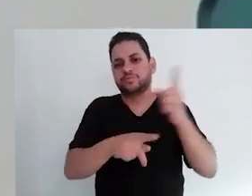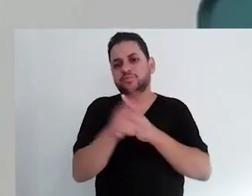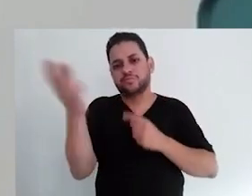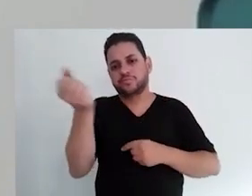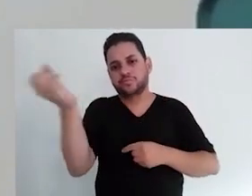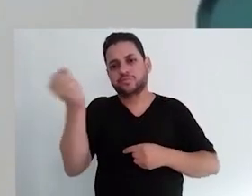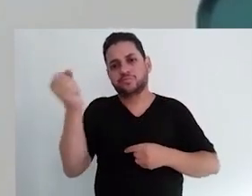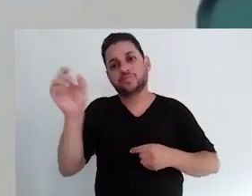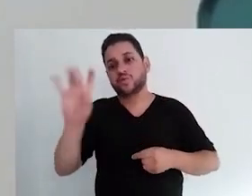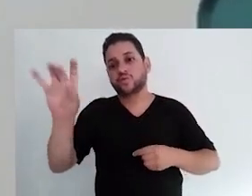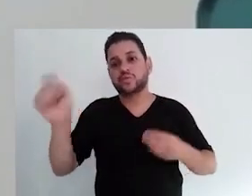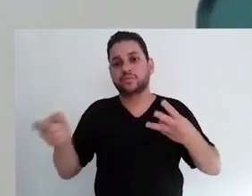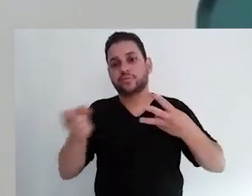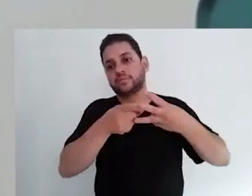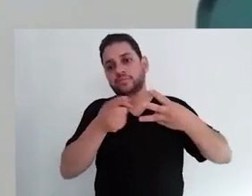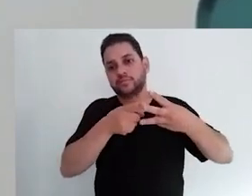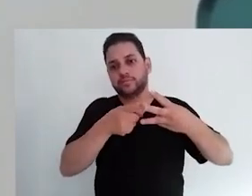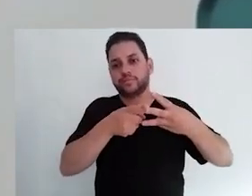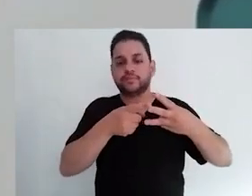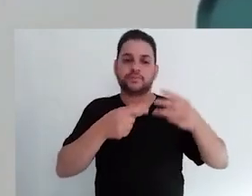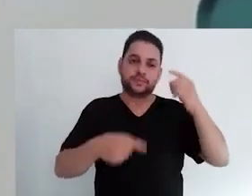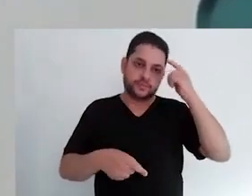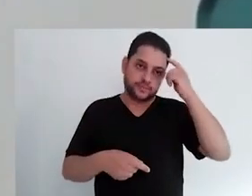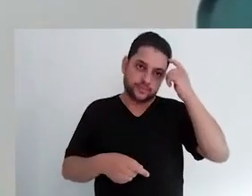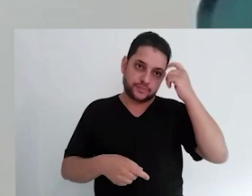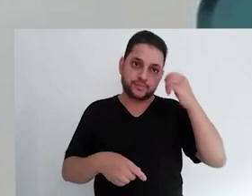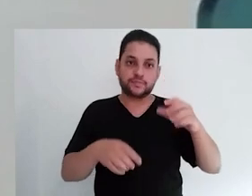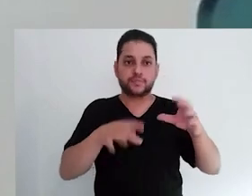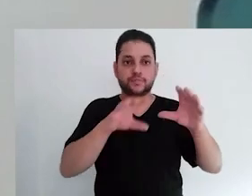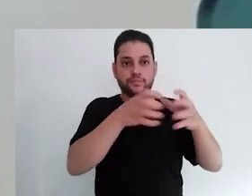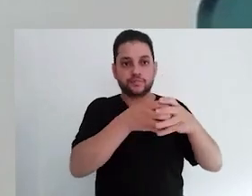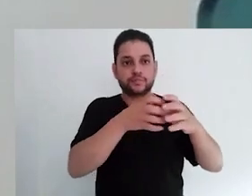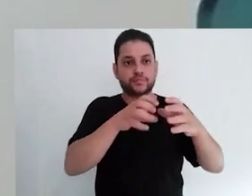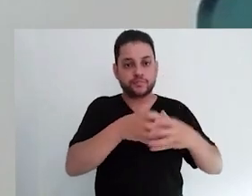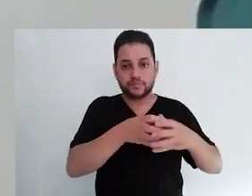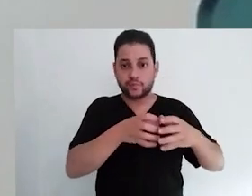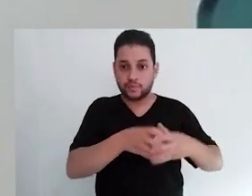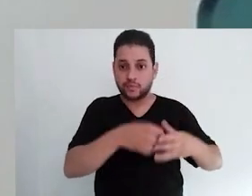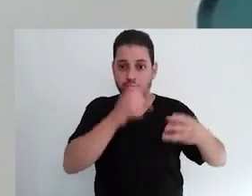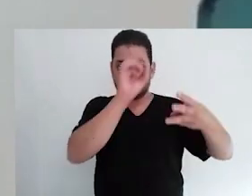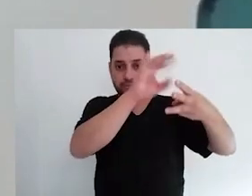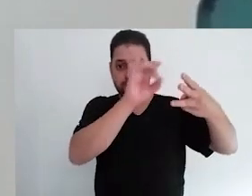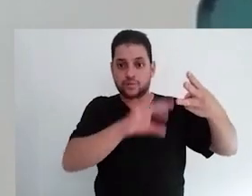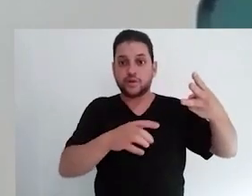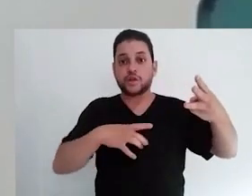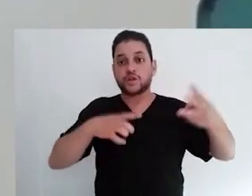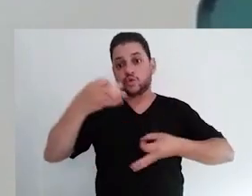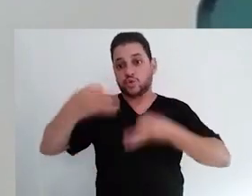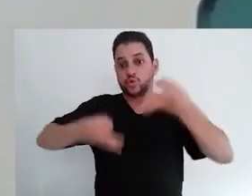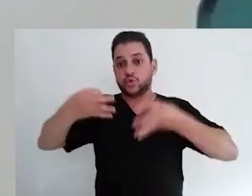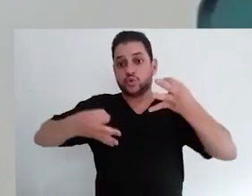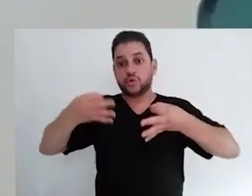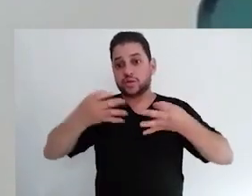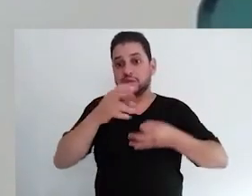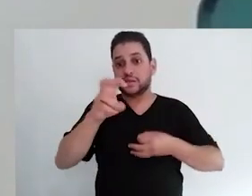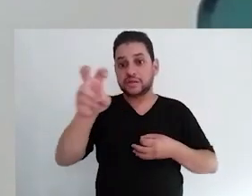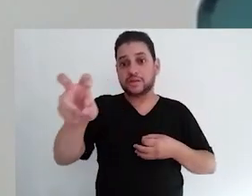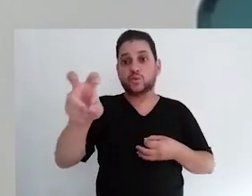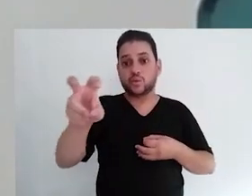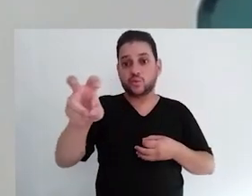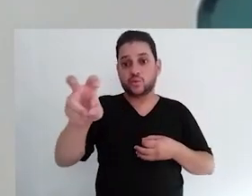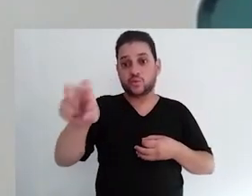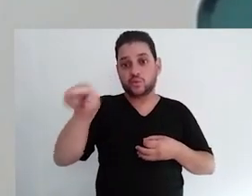núcleo. Cada um desses núcleos conta com 5 juízes designados, como eu disse, a designação é voluntária,